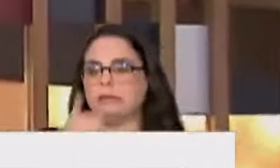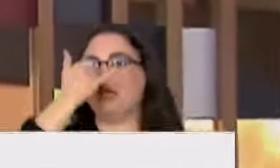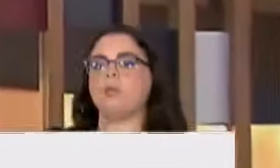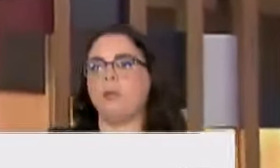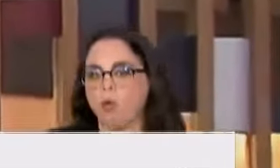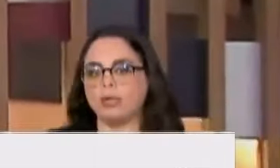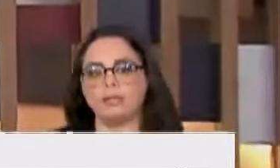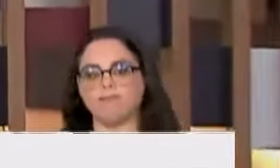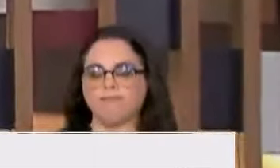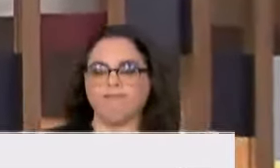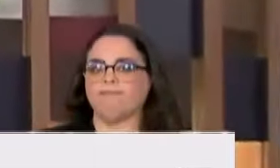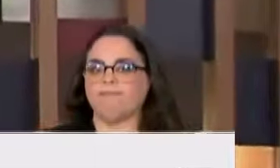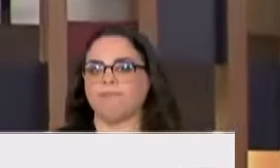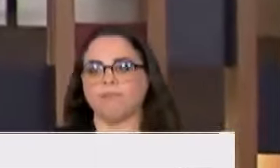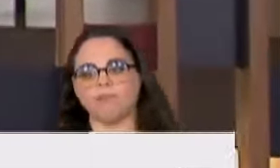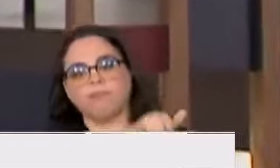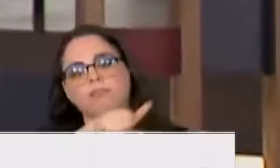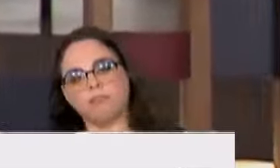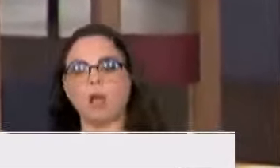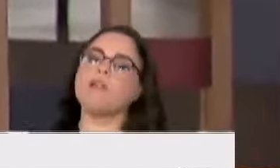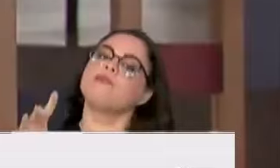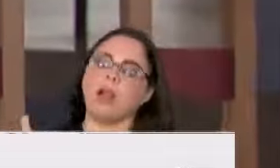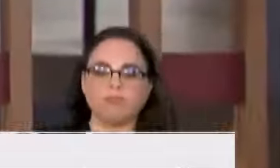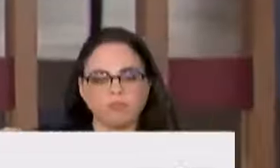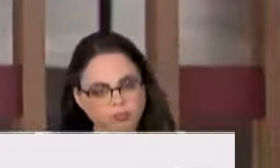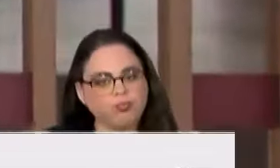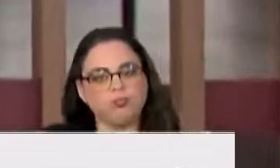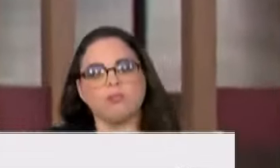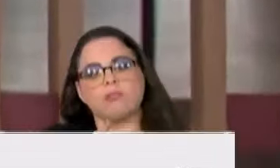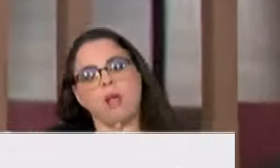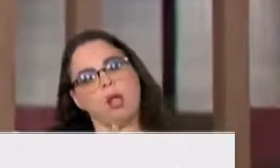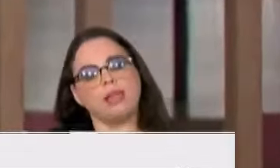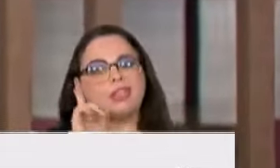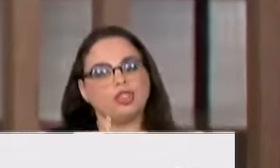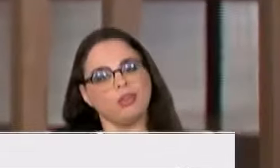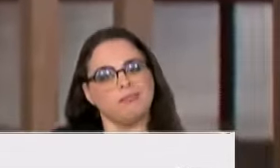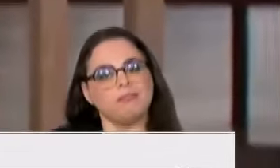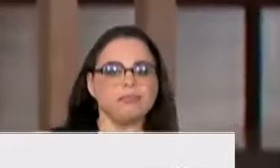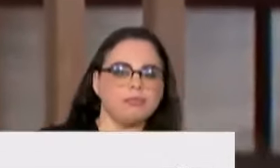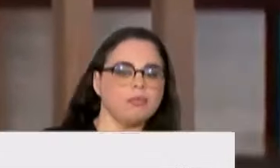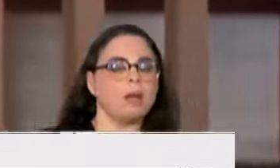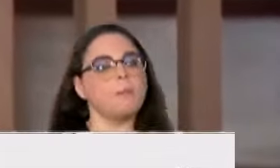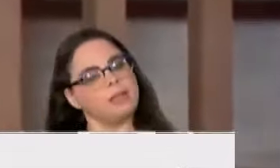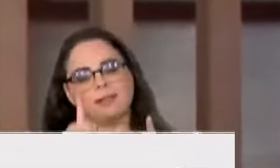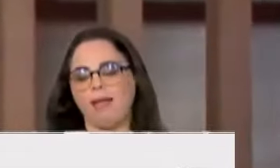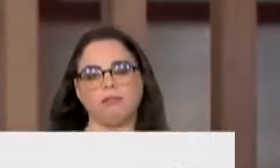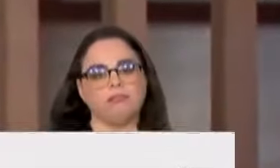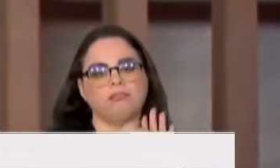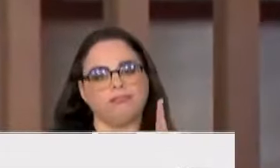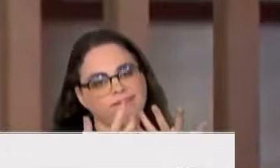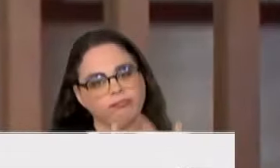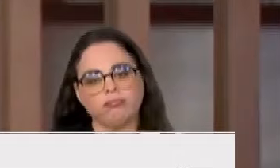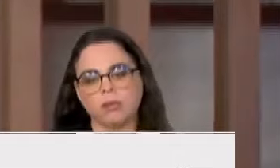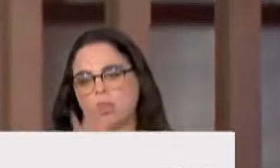episódio que não permita a aterrissagem, evidentemente que terá que ser adiado, mas isso é produto e será resultado,